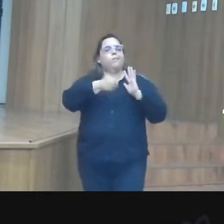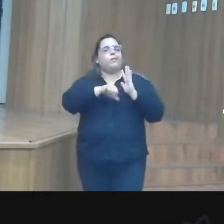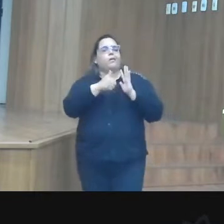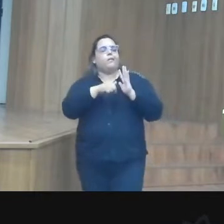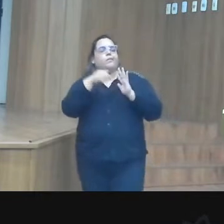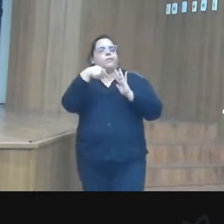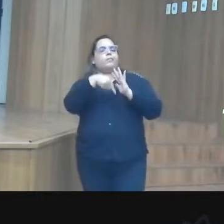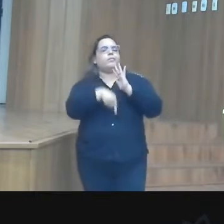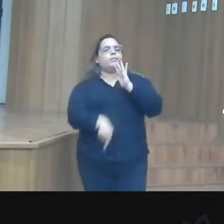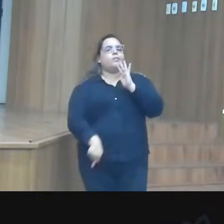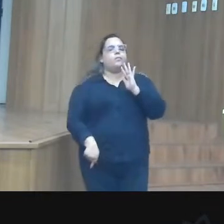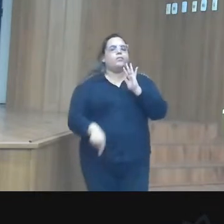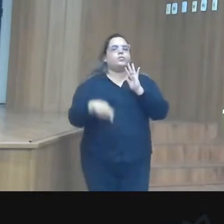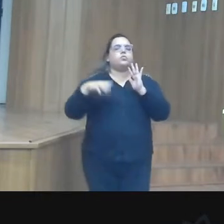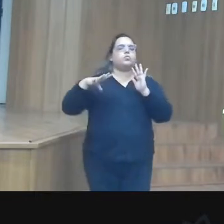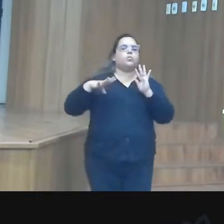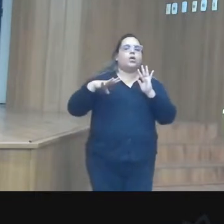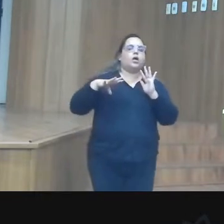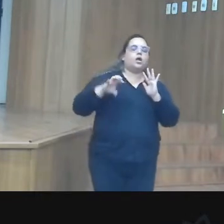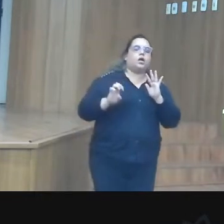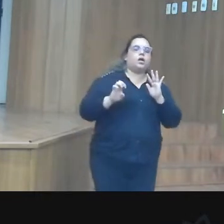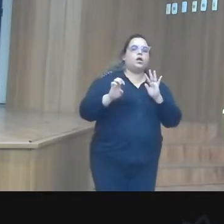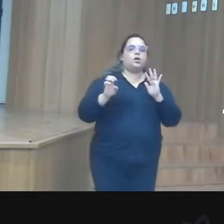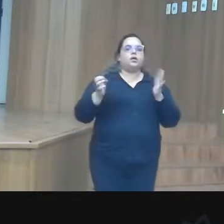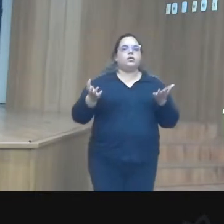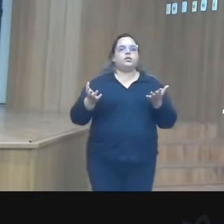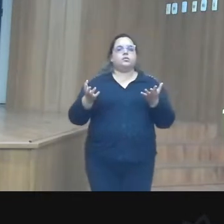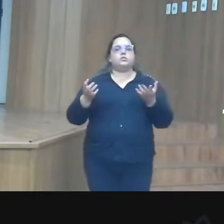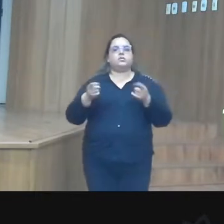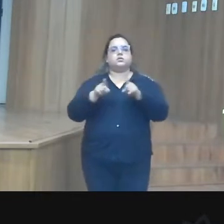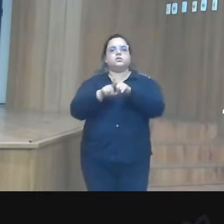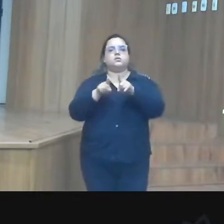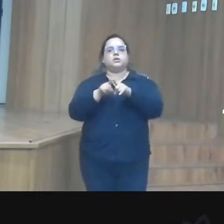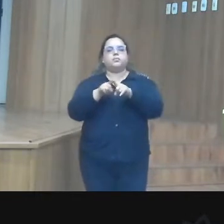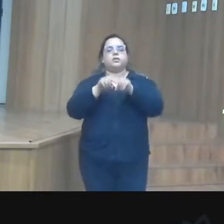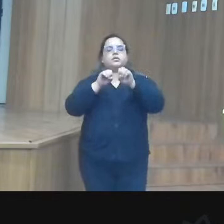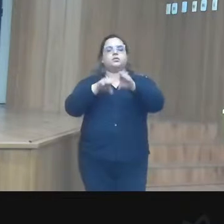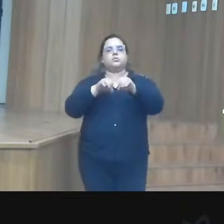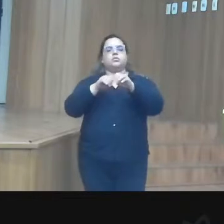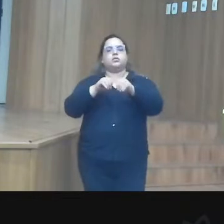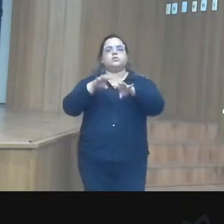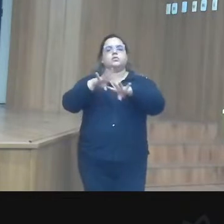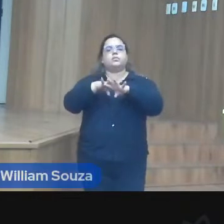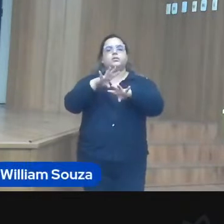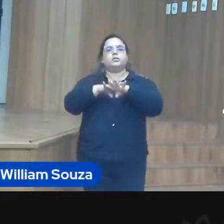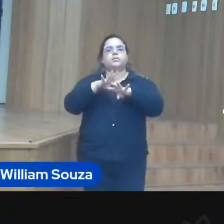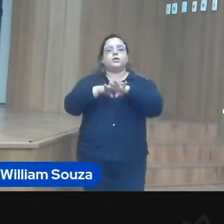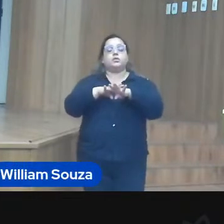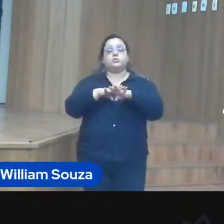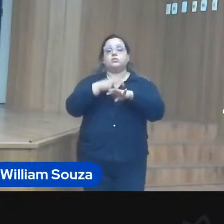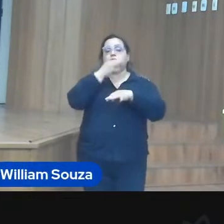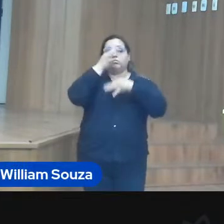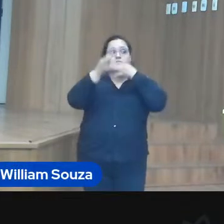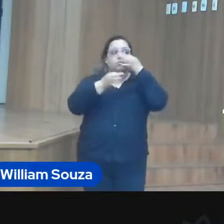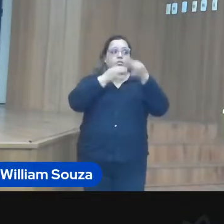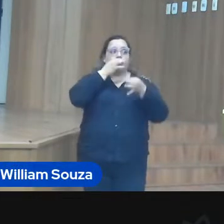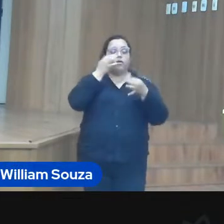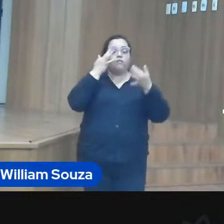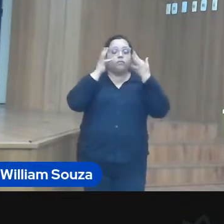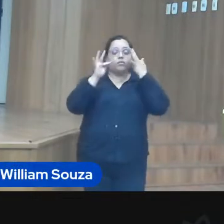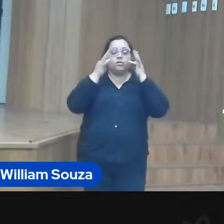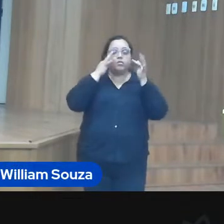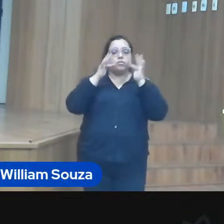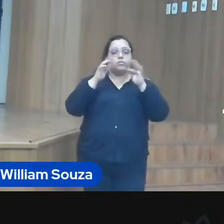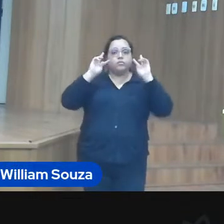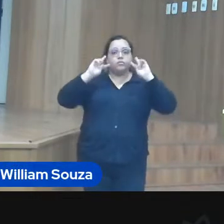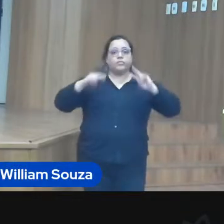questão do etno em termos da educação matemática crítica, eu acho que a filosofia humanista ela acaba